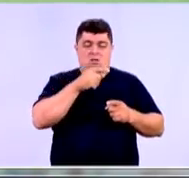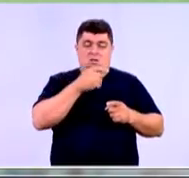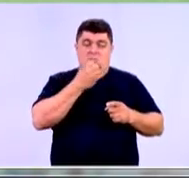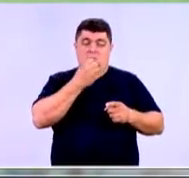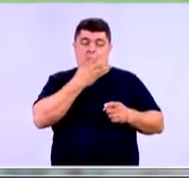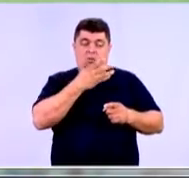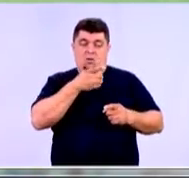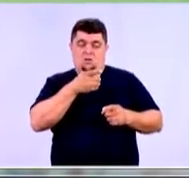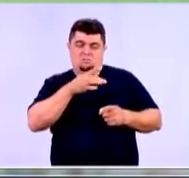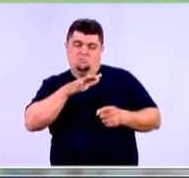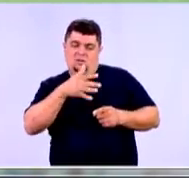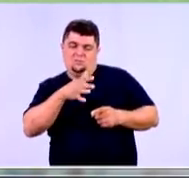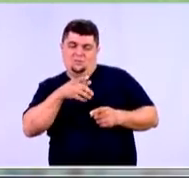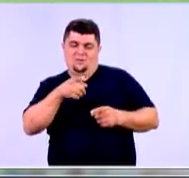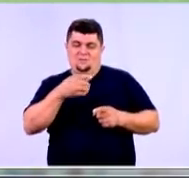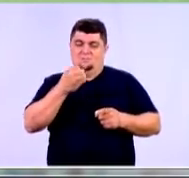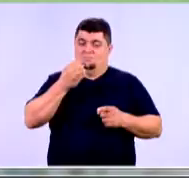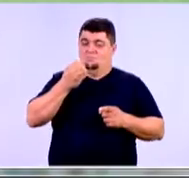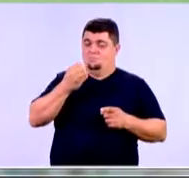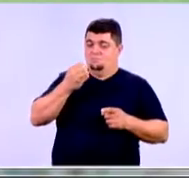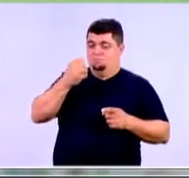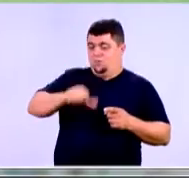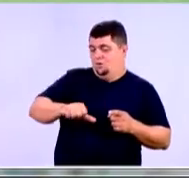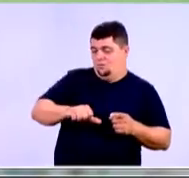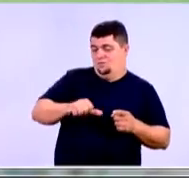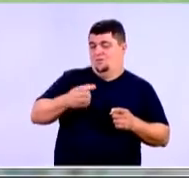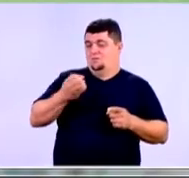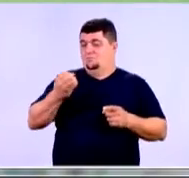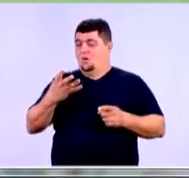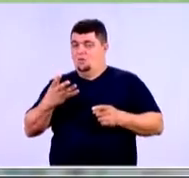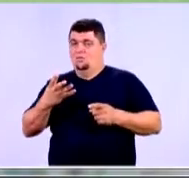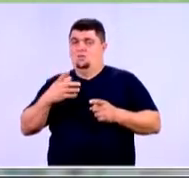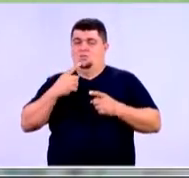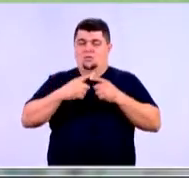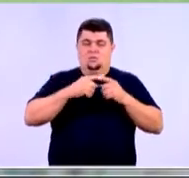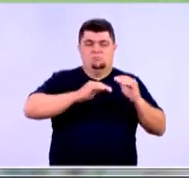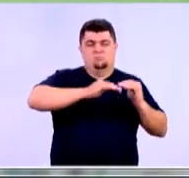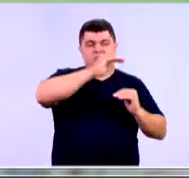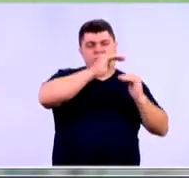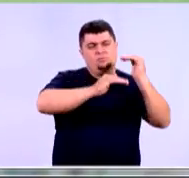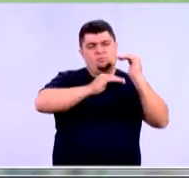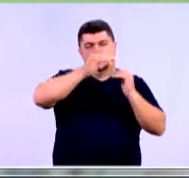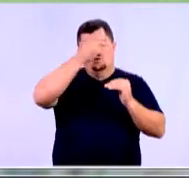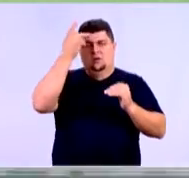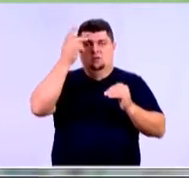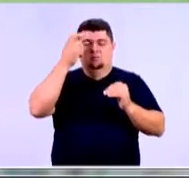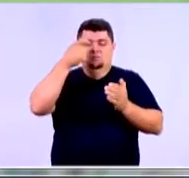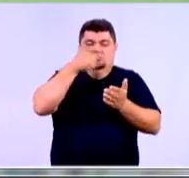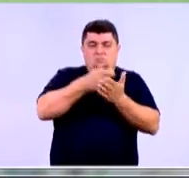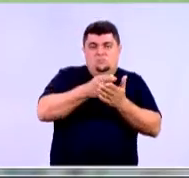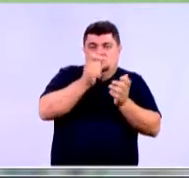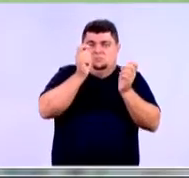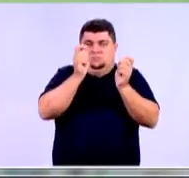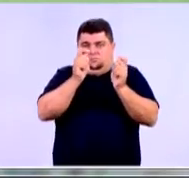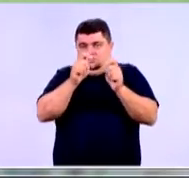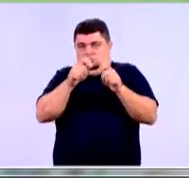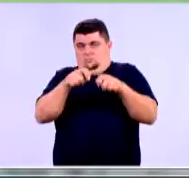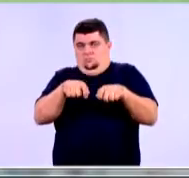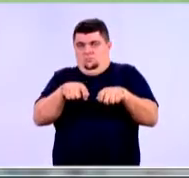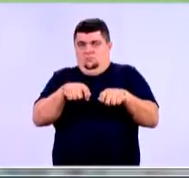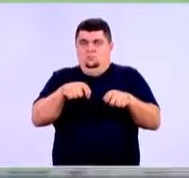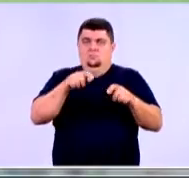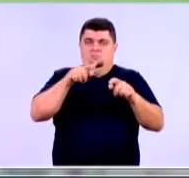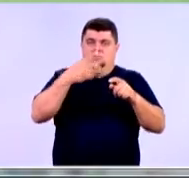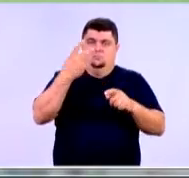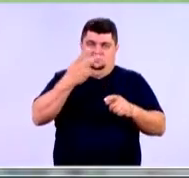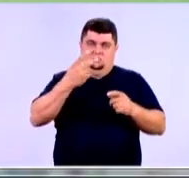índice a serem estabelecidos em sua análise, no que se refere a serem bons pagadores ou não. Gente, a teleaula de hoje, a